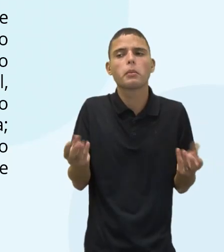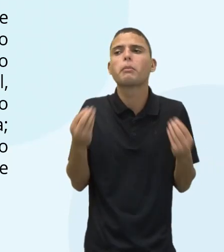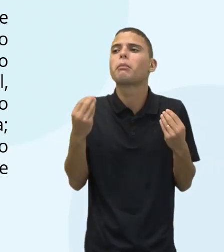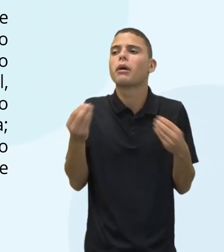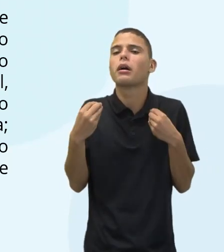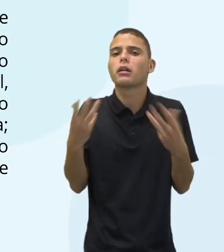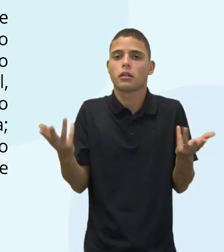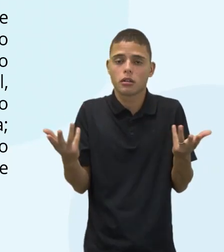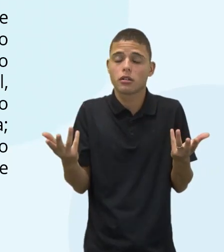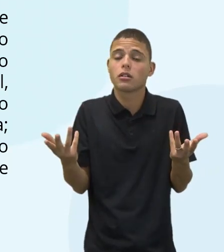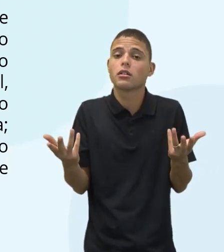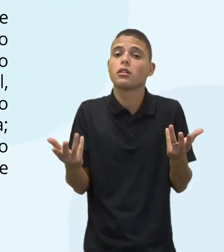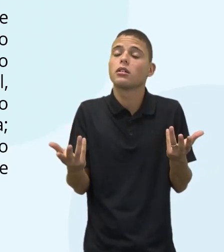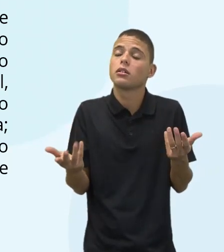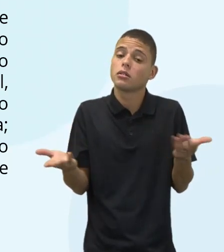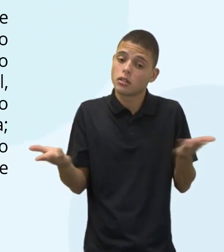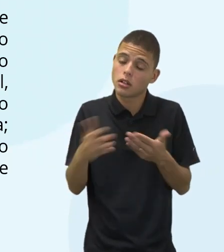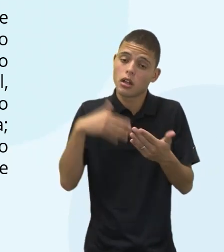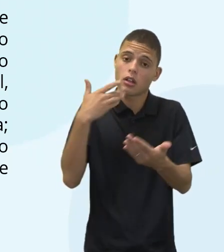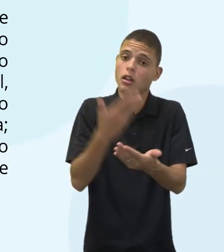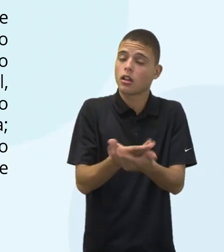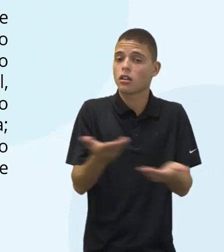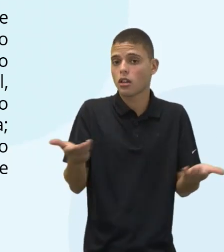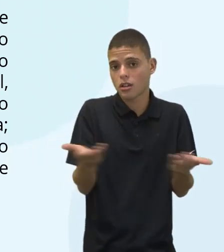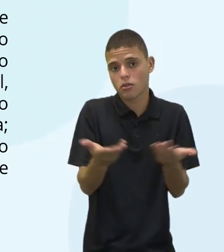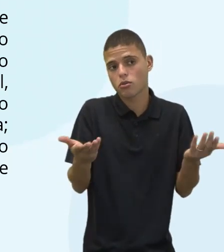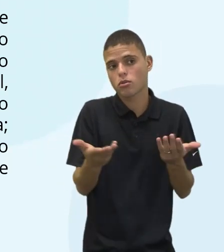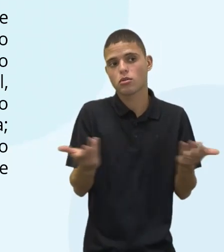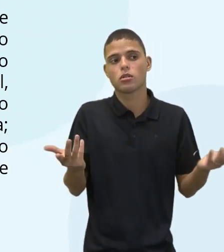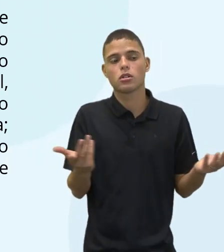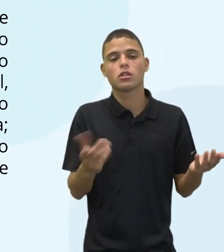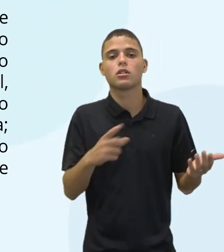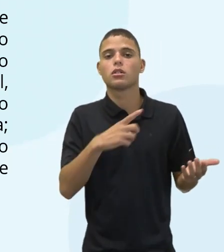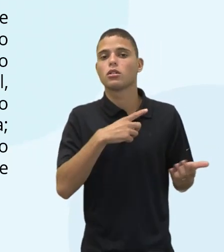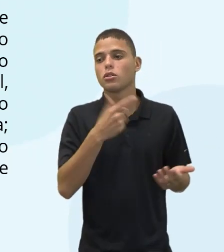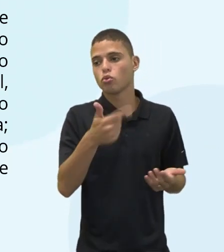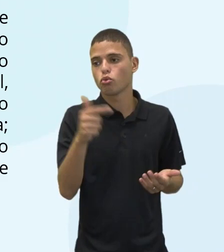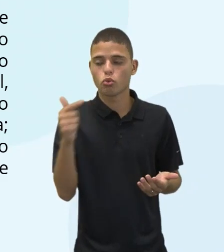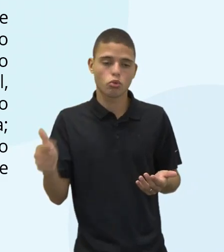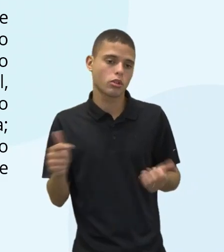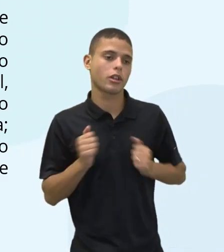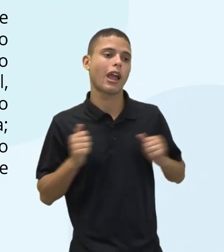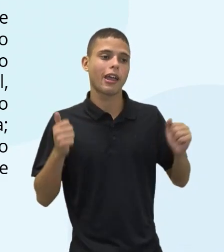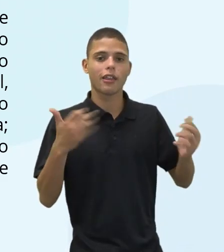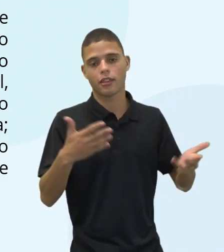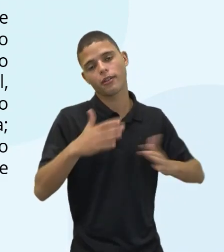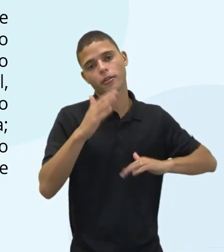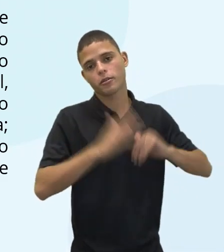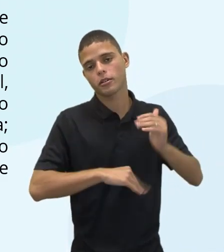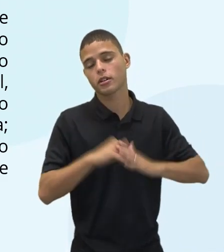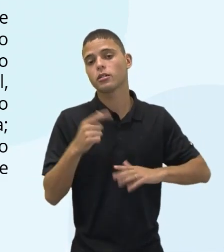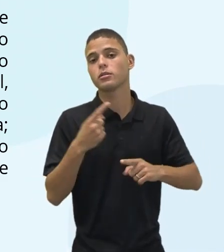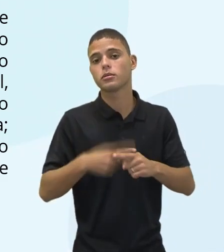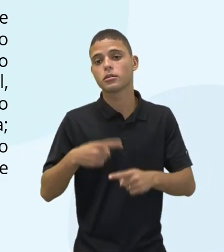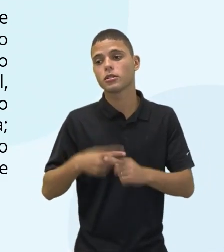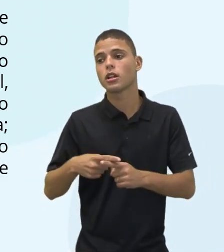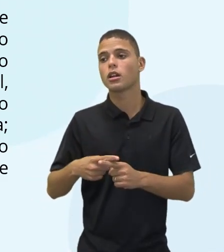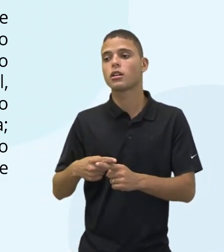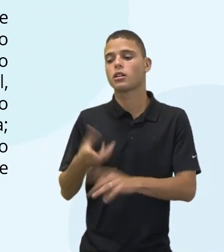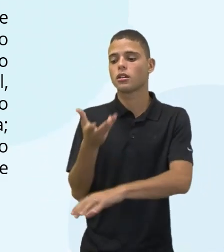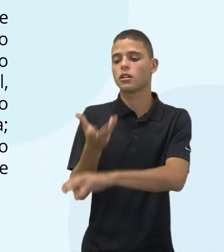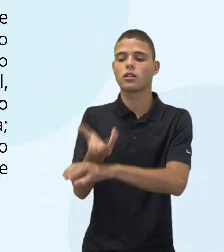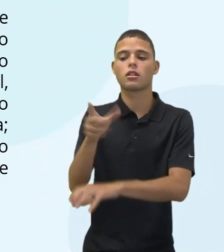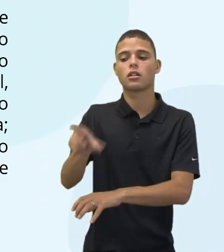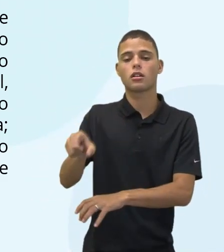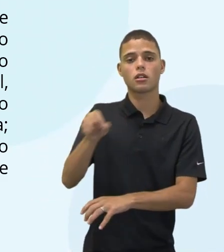que eu estudei que eu não tive uma aplicação prática, porque a área do conhecimento que eu escolhi me especializar não, não entrou.